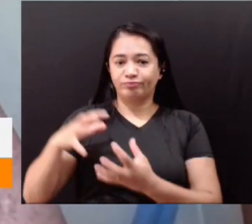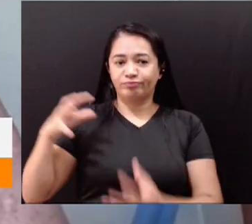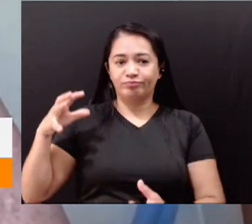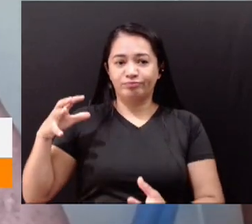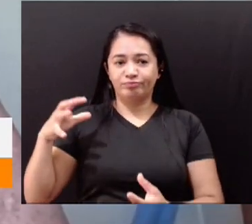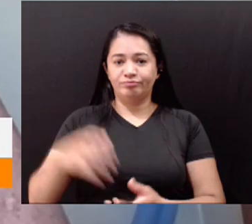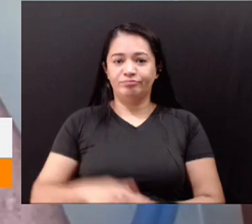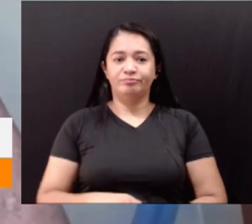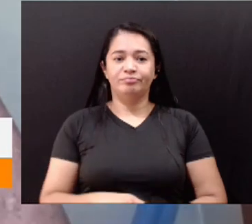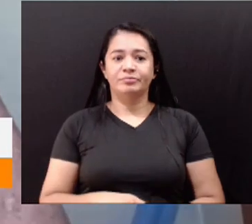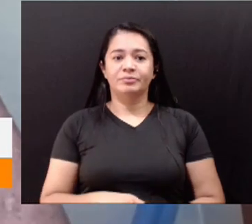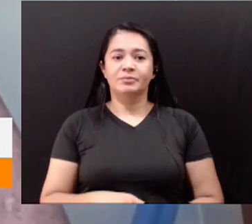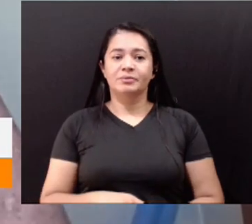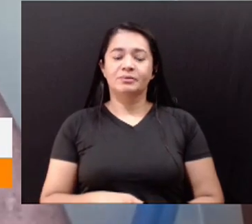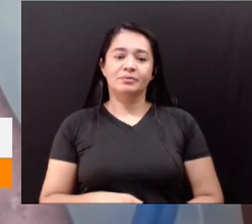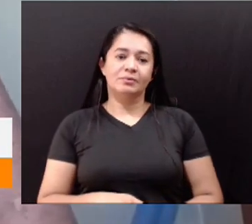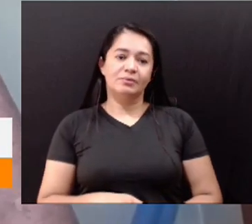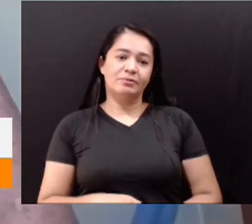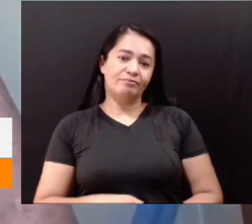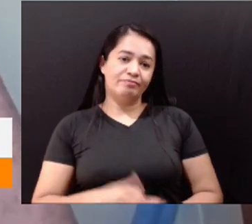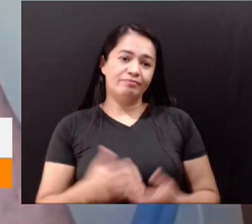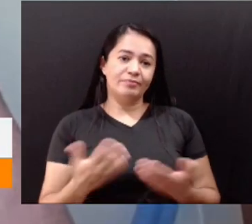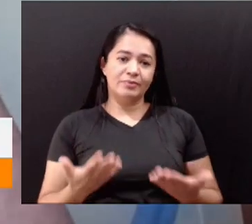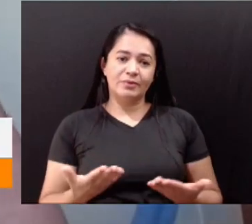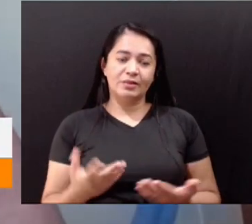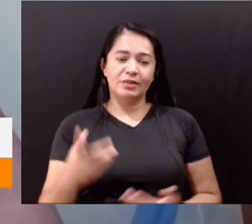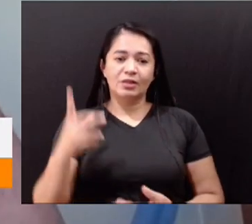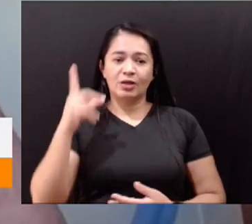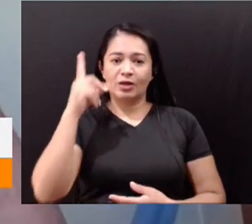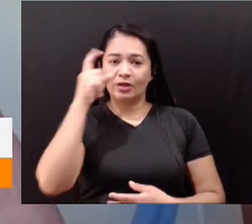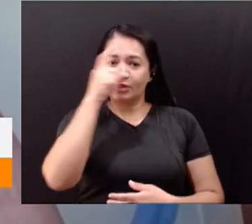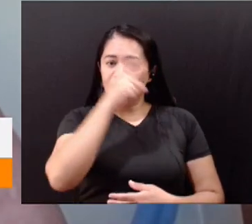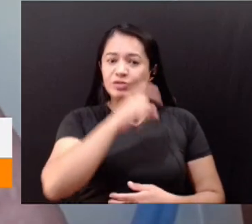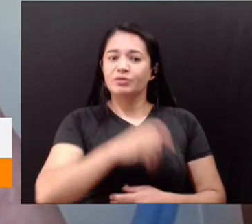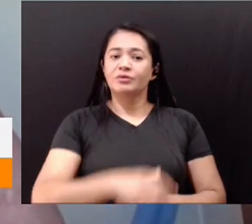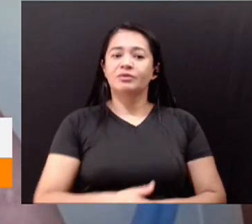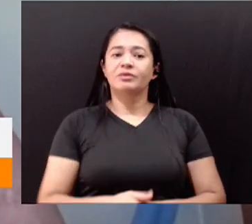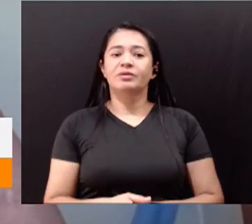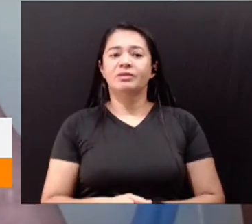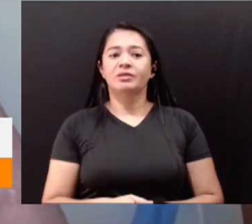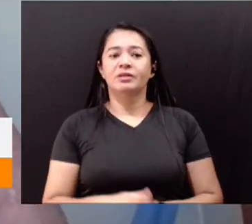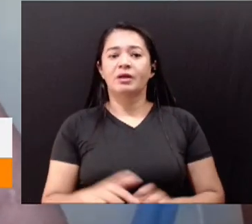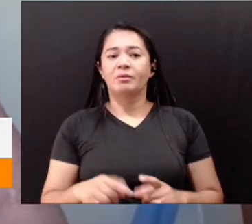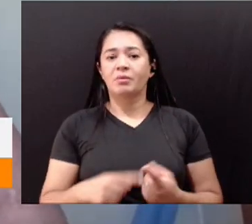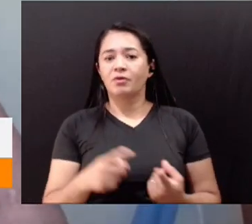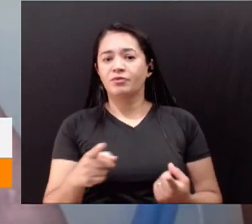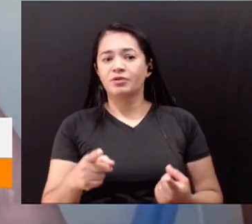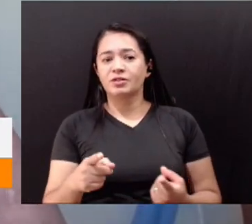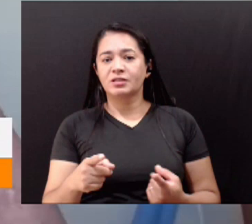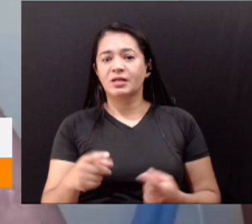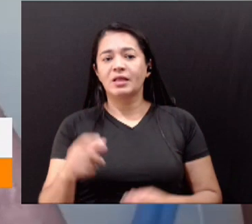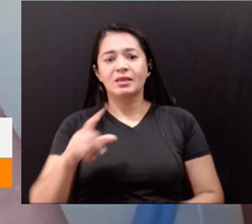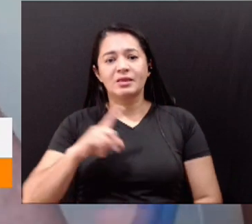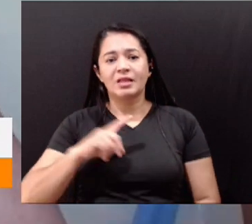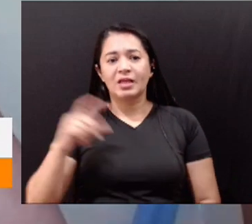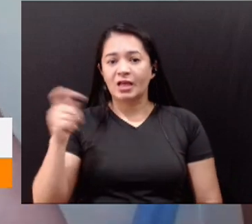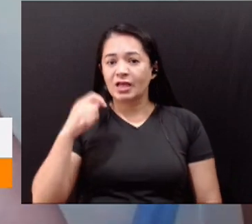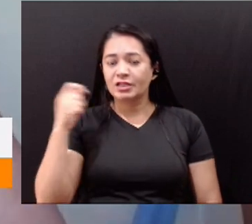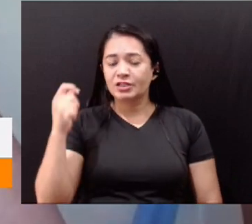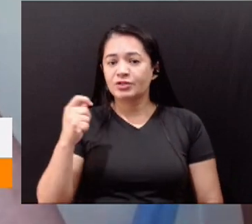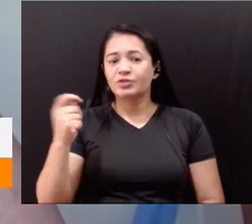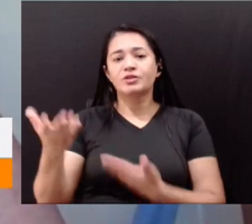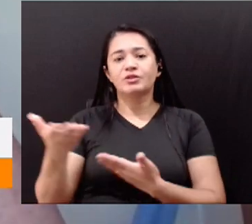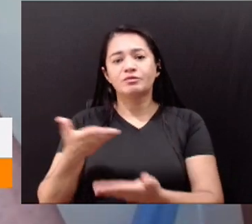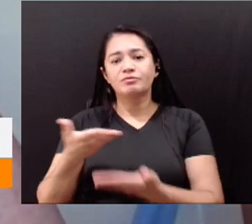Sim. Uhum. Então, é difícil isso. Você tem associações beneficentes que você